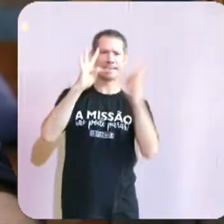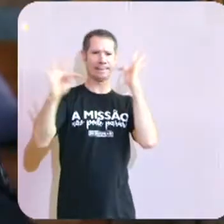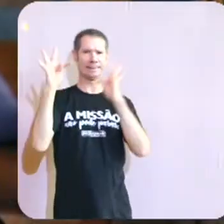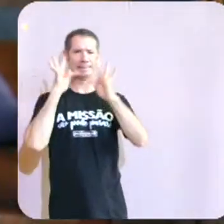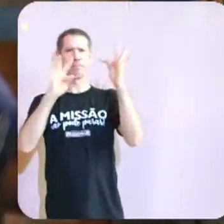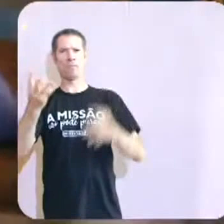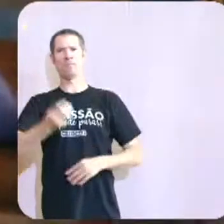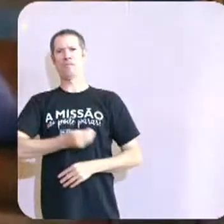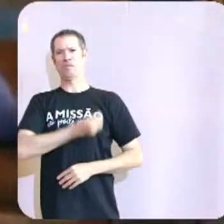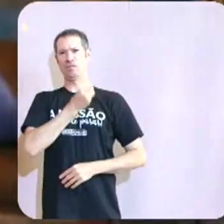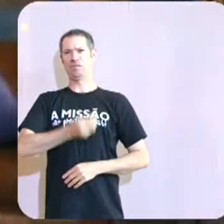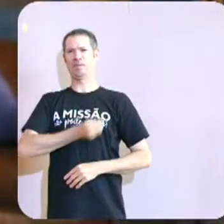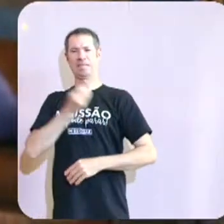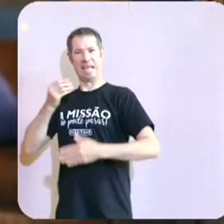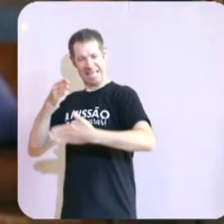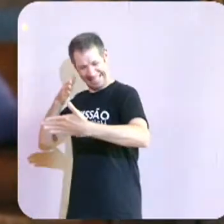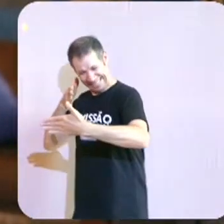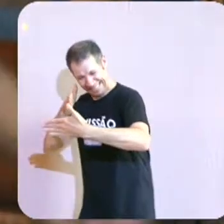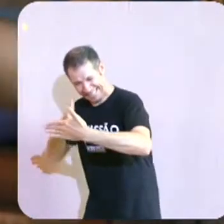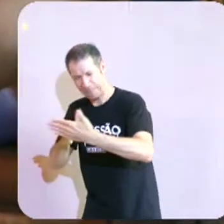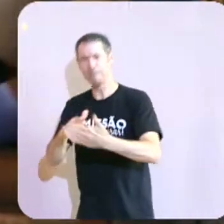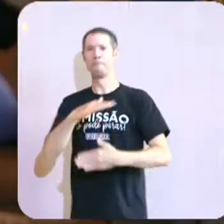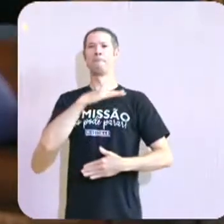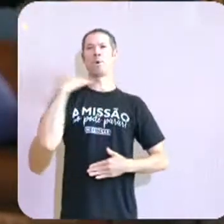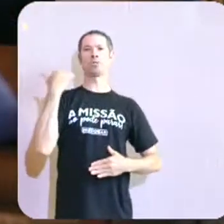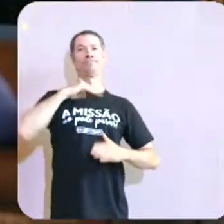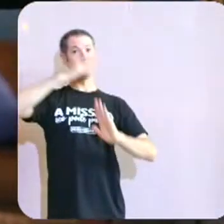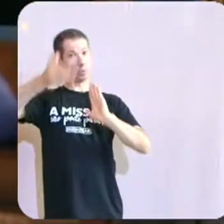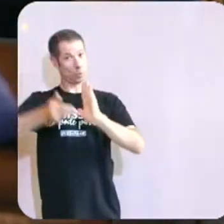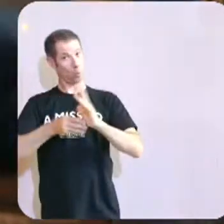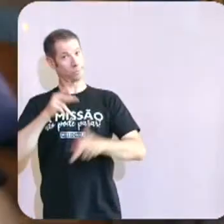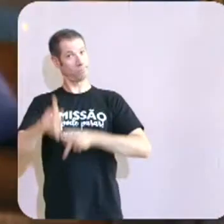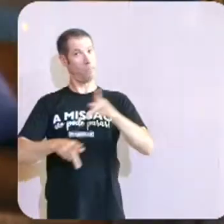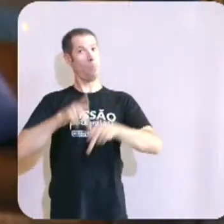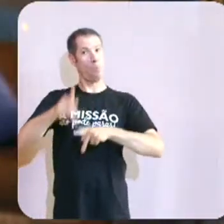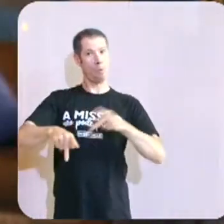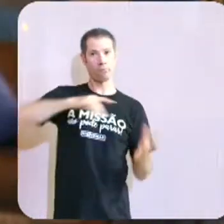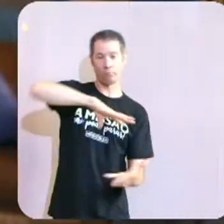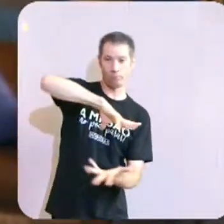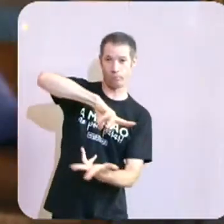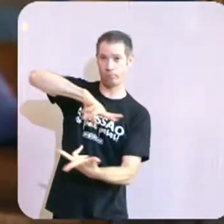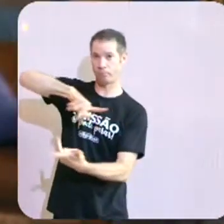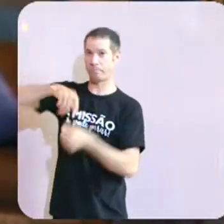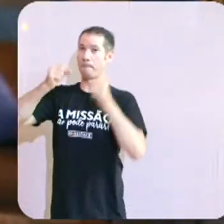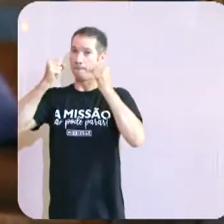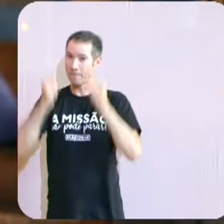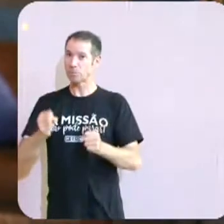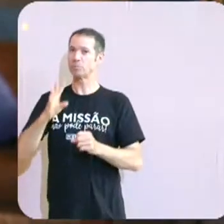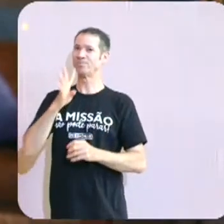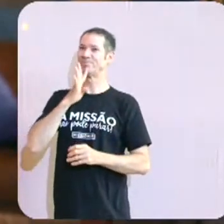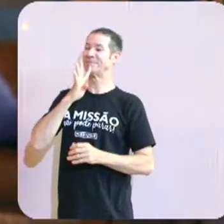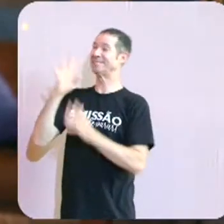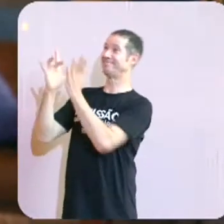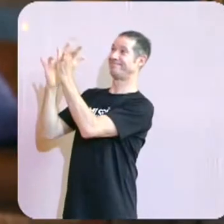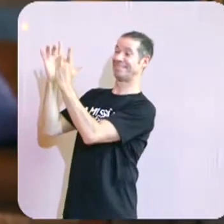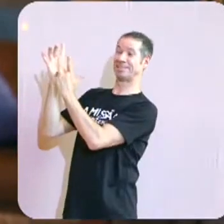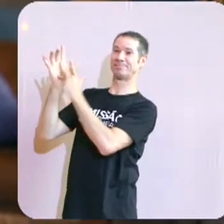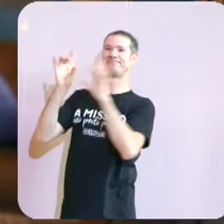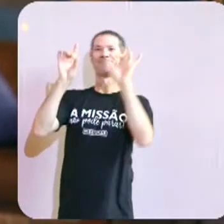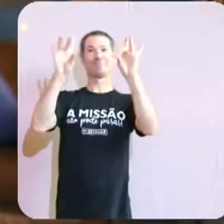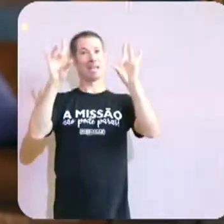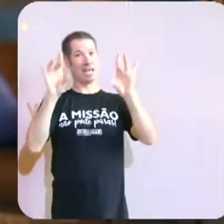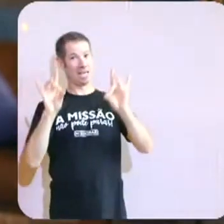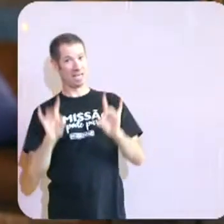uma vida até a morte, para que todos os povos em todo o mundo possam conhecer a Jesus.